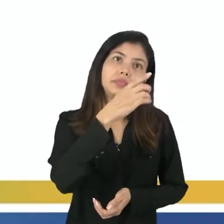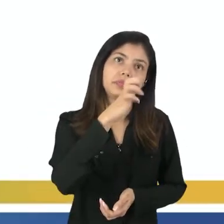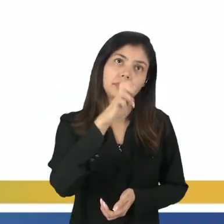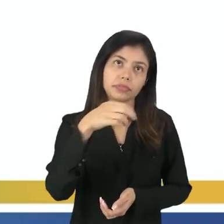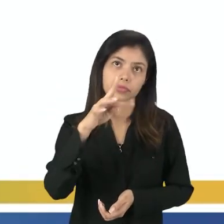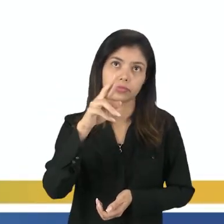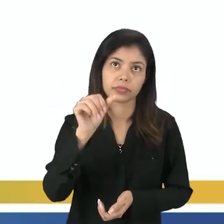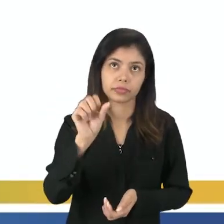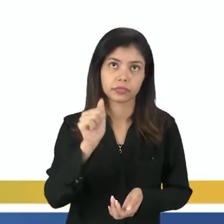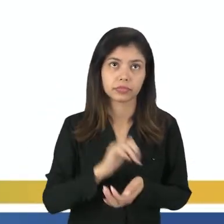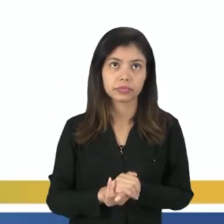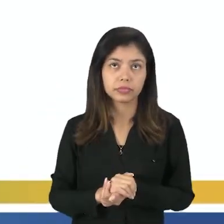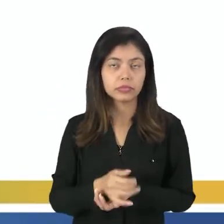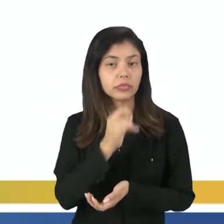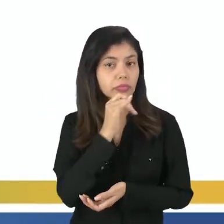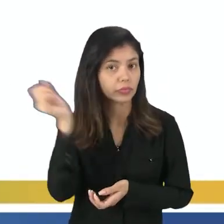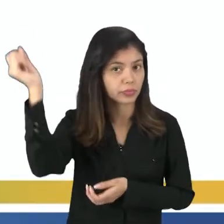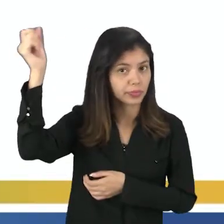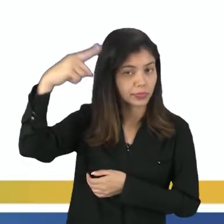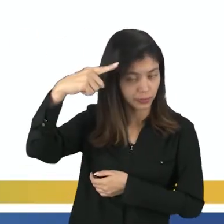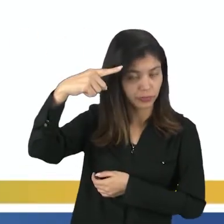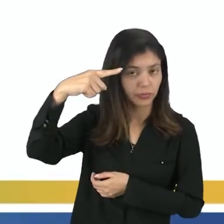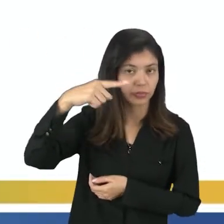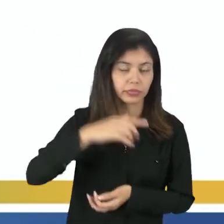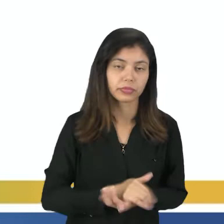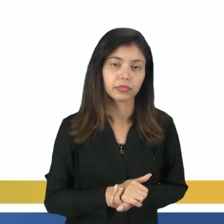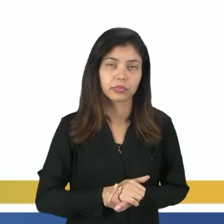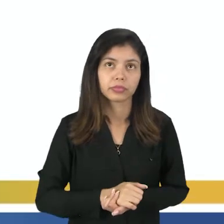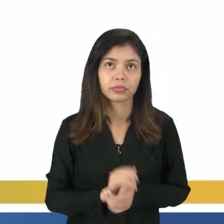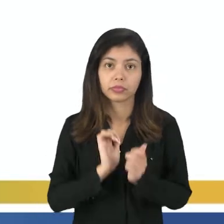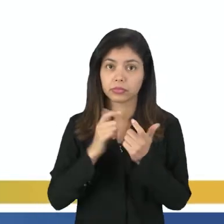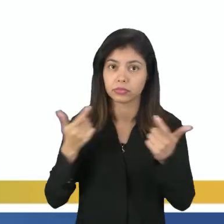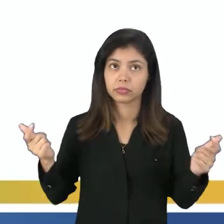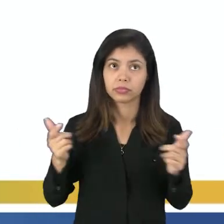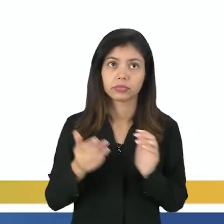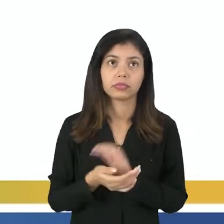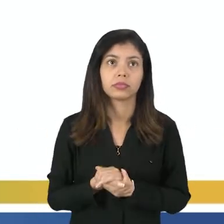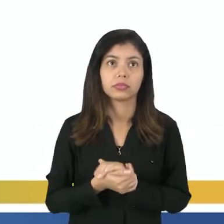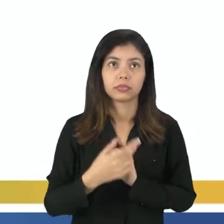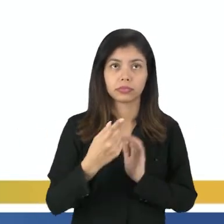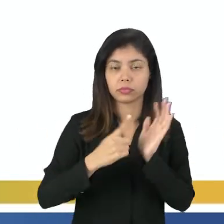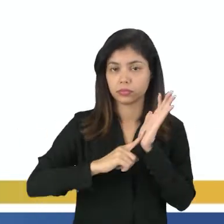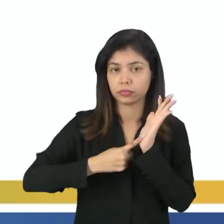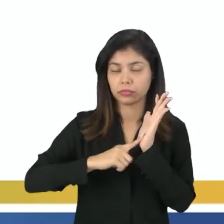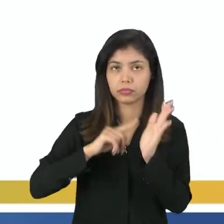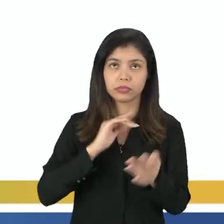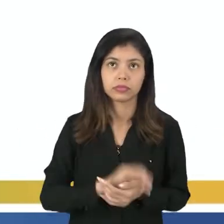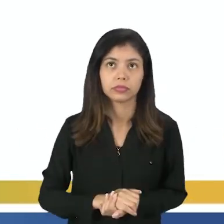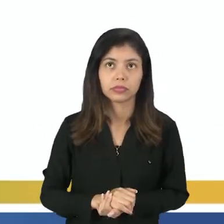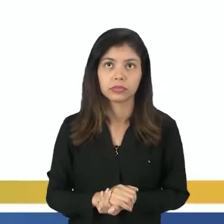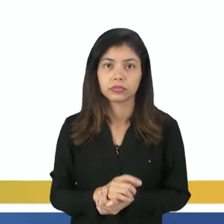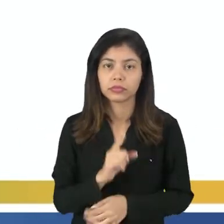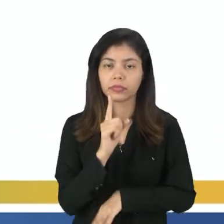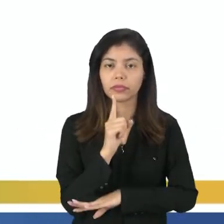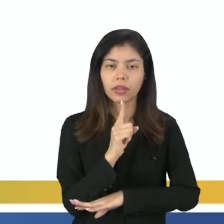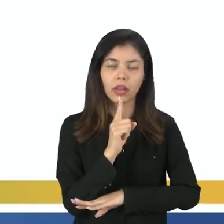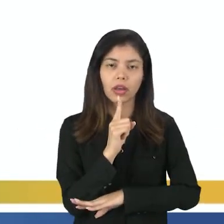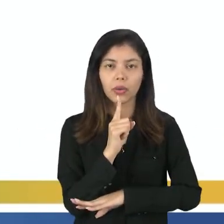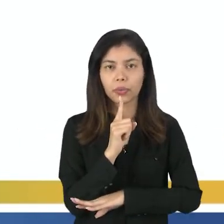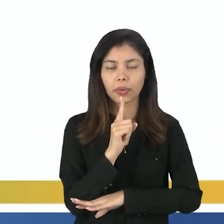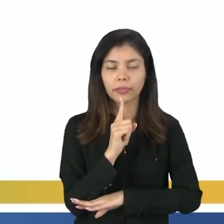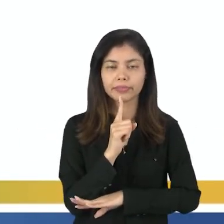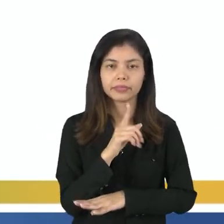classificamos elas, né, em extensa, por exemplo, o Sol é uma fonte extensa, né, uma fonte grande, e uma fonte pontual, né? Por exemplo, aí